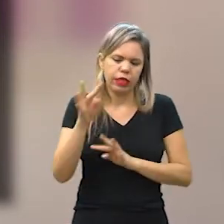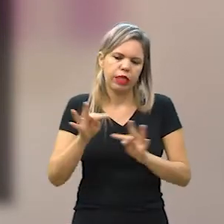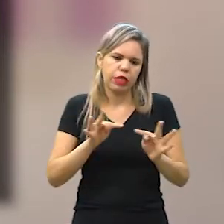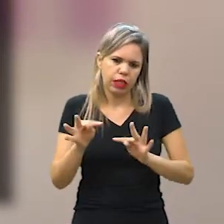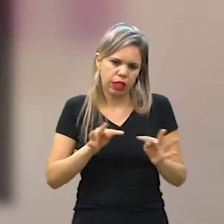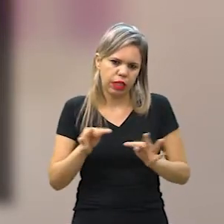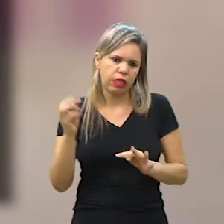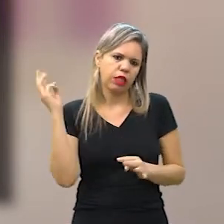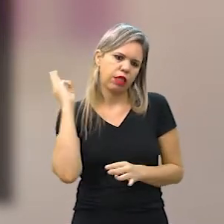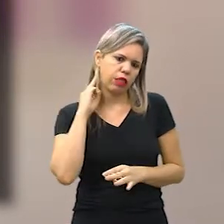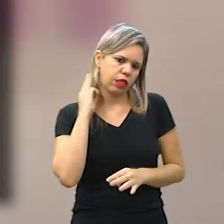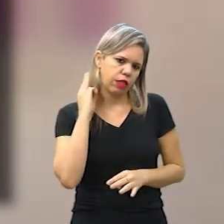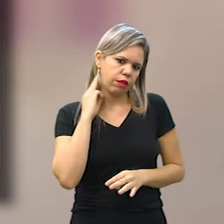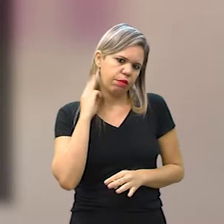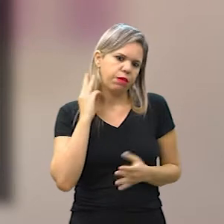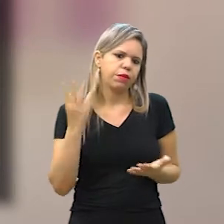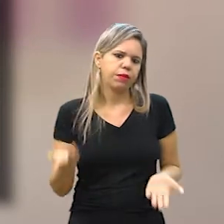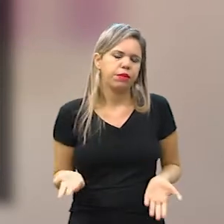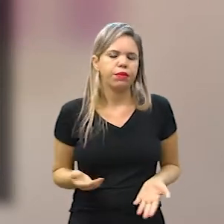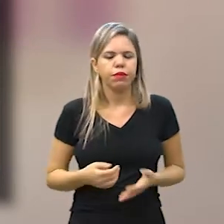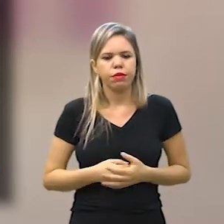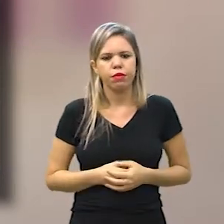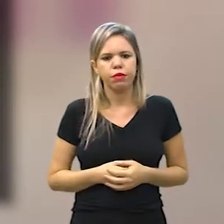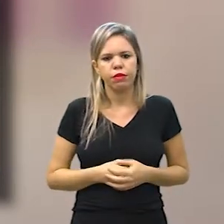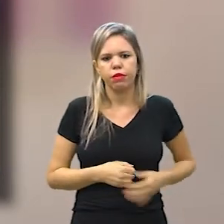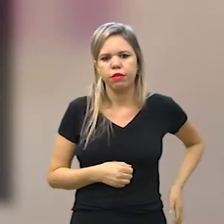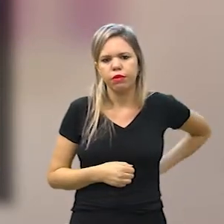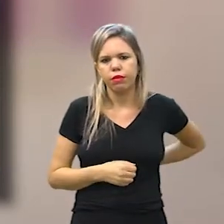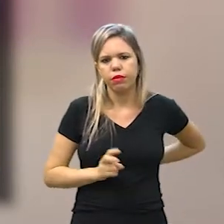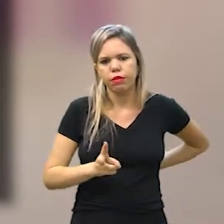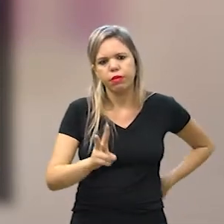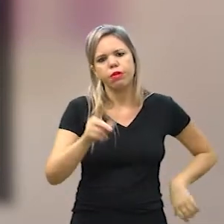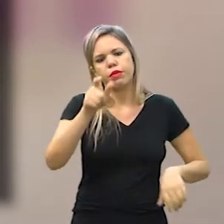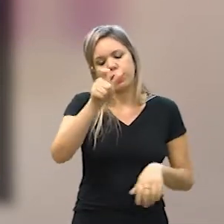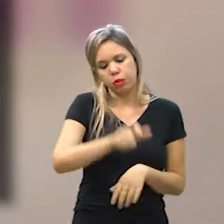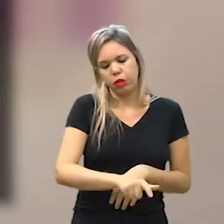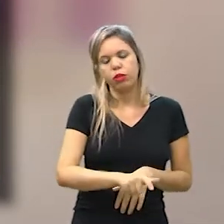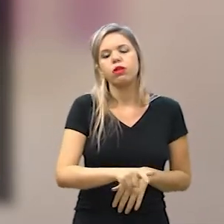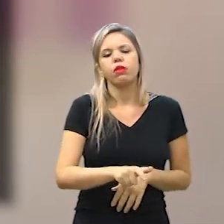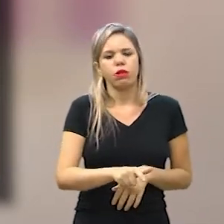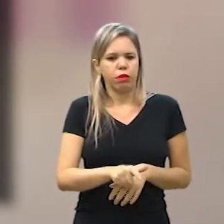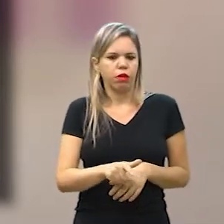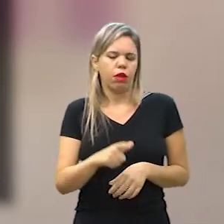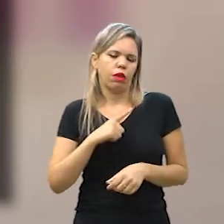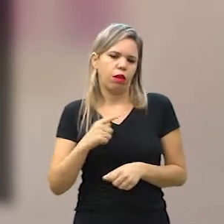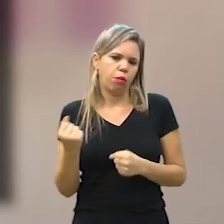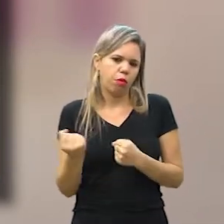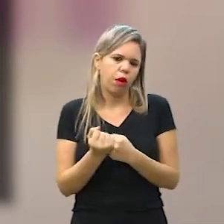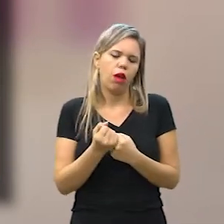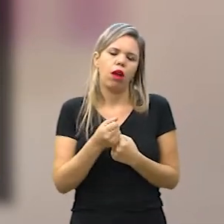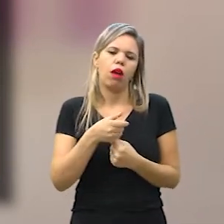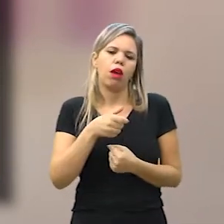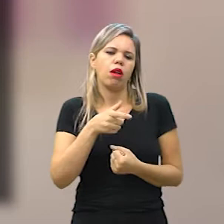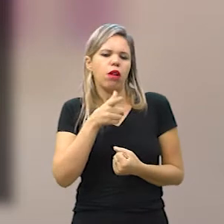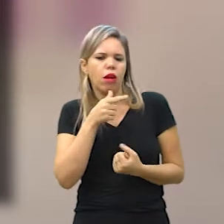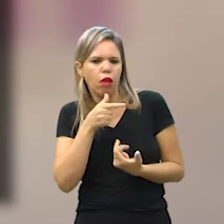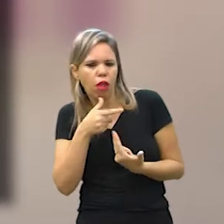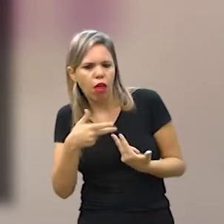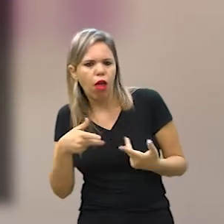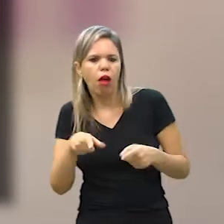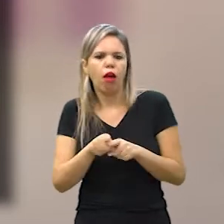que é o tratamento para meningite bacteriana, e você mantém aquele paciente com suporte básico, que é